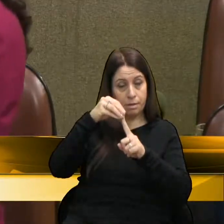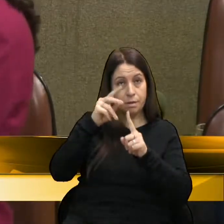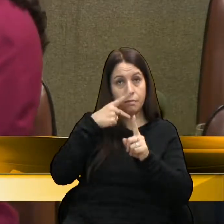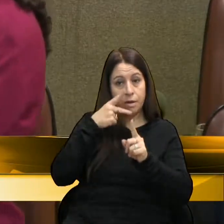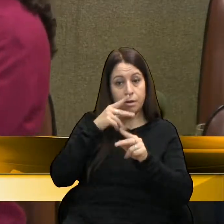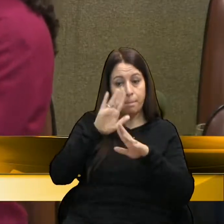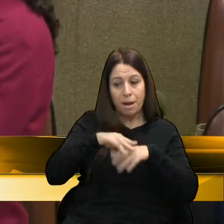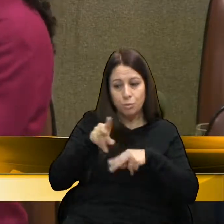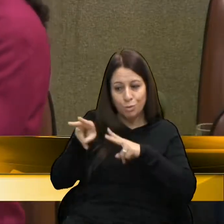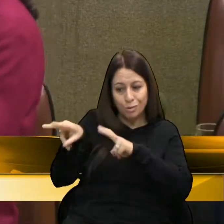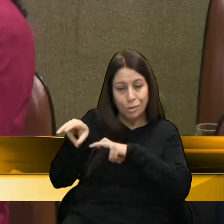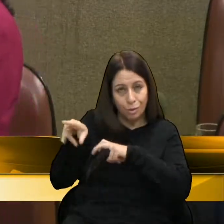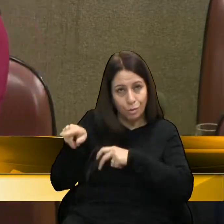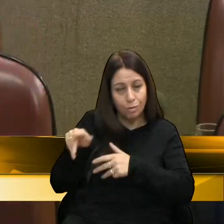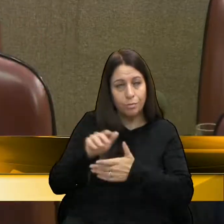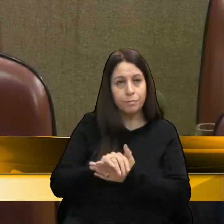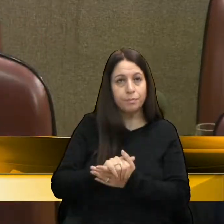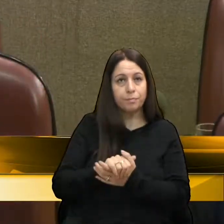do interior,